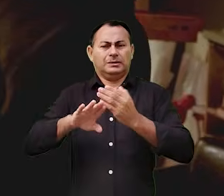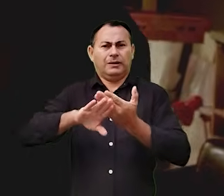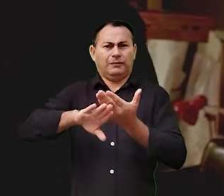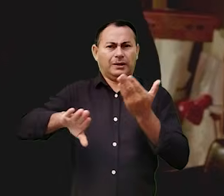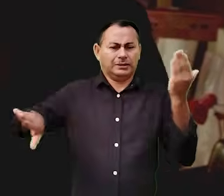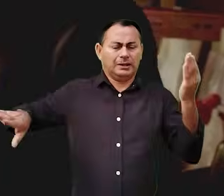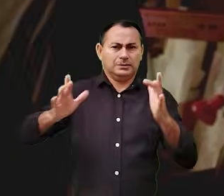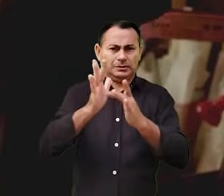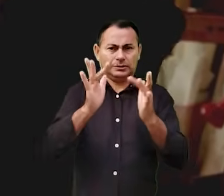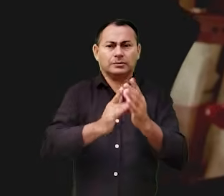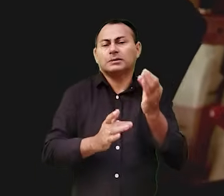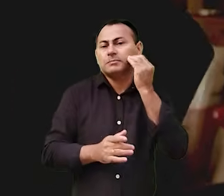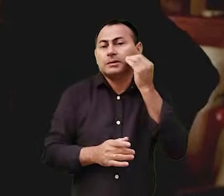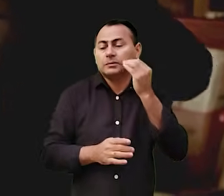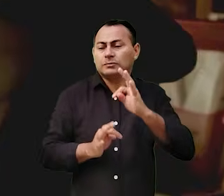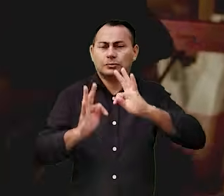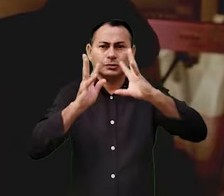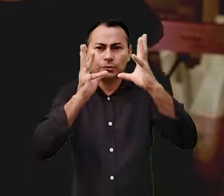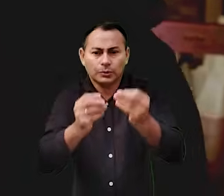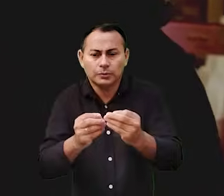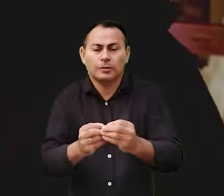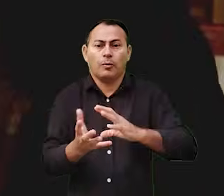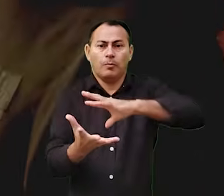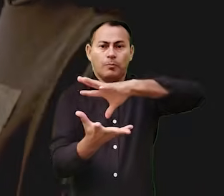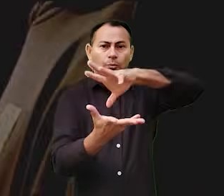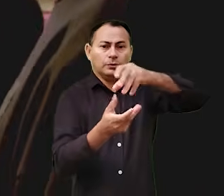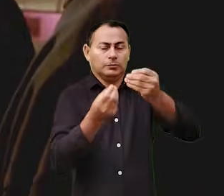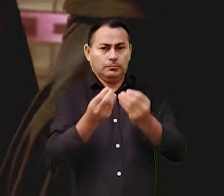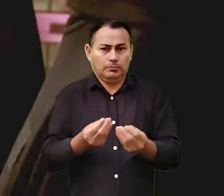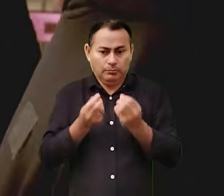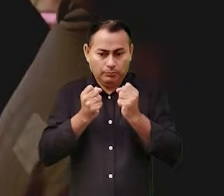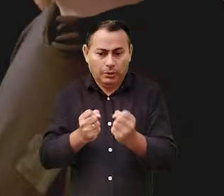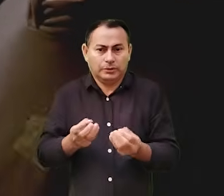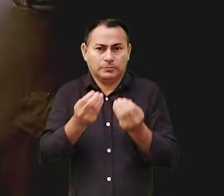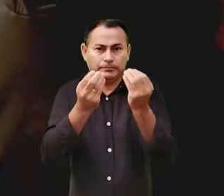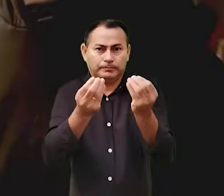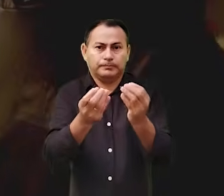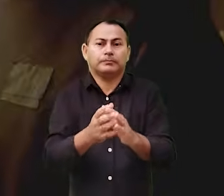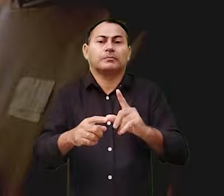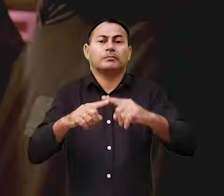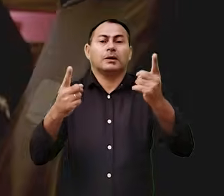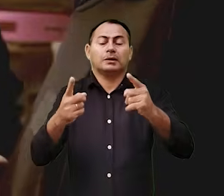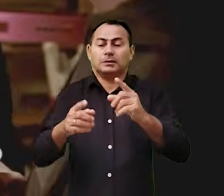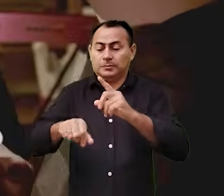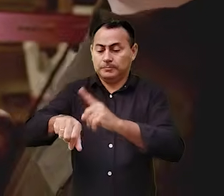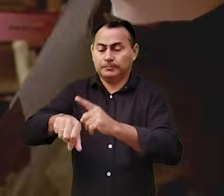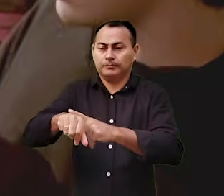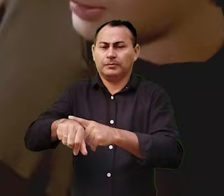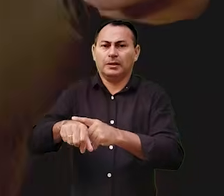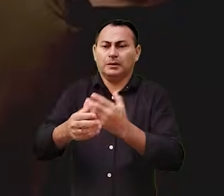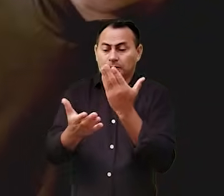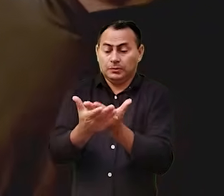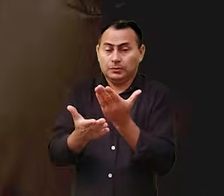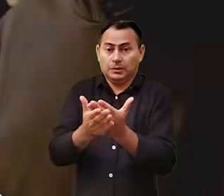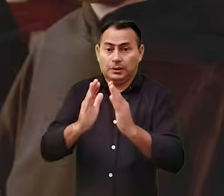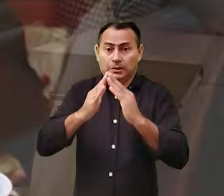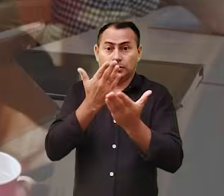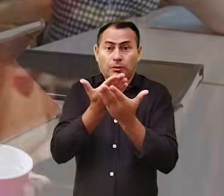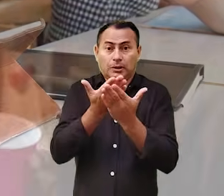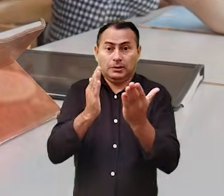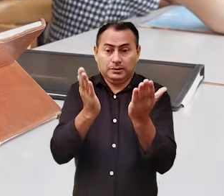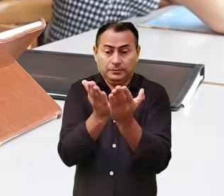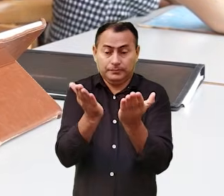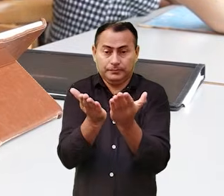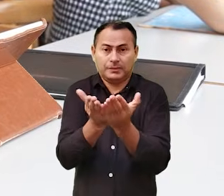totalmente longe de Jesus, experimentando de tudo que o mundo pode oferecer. Mas naquele momento ele estava estudando numa